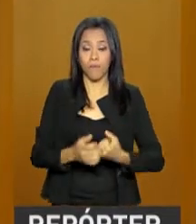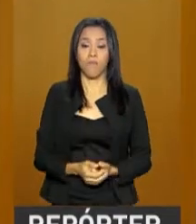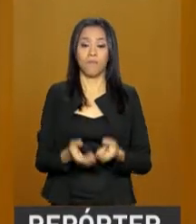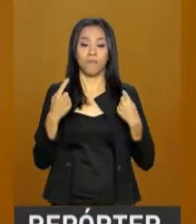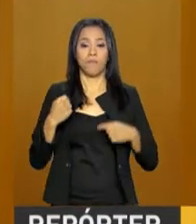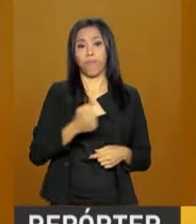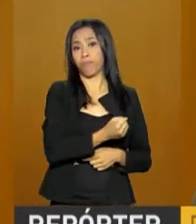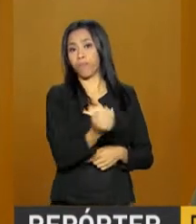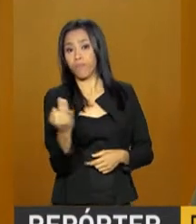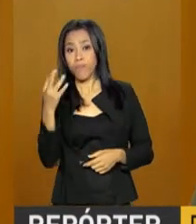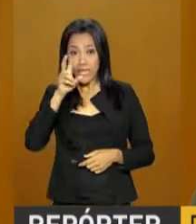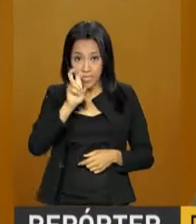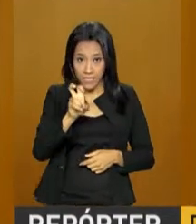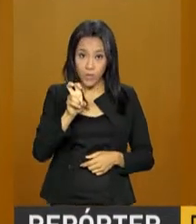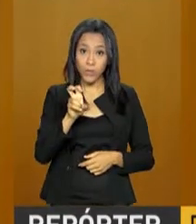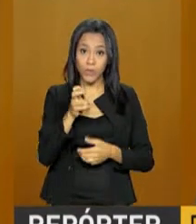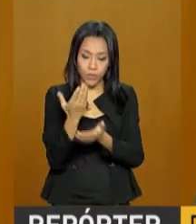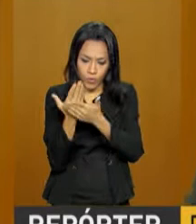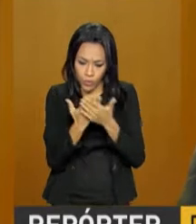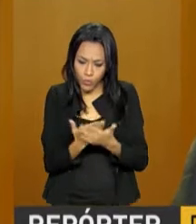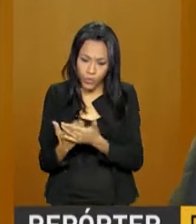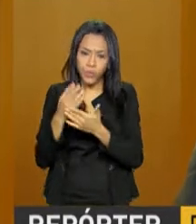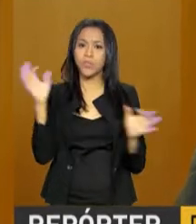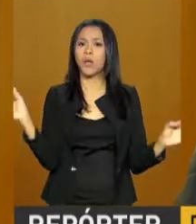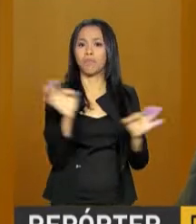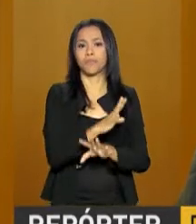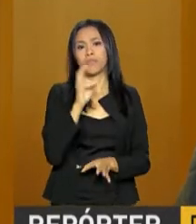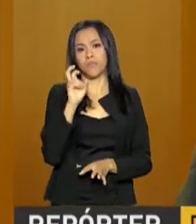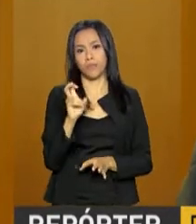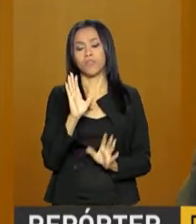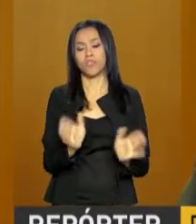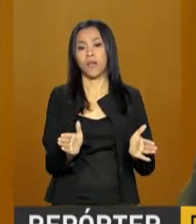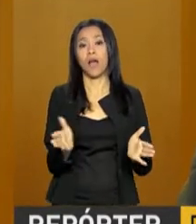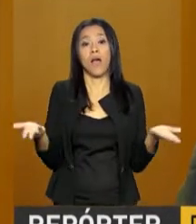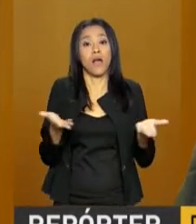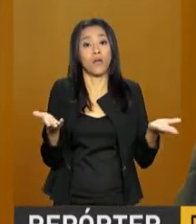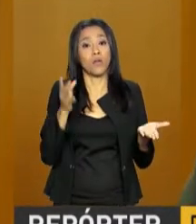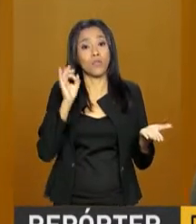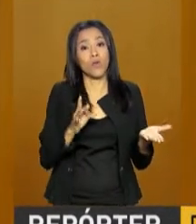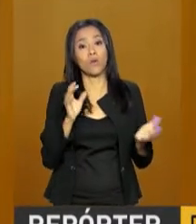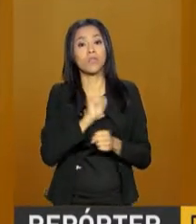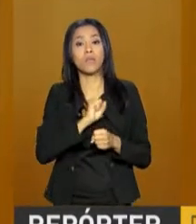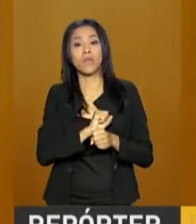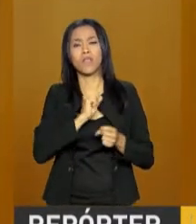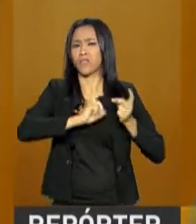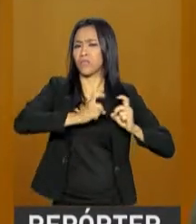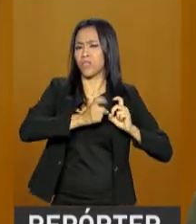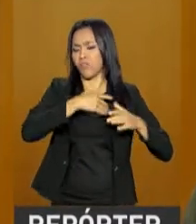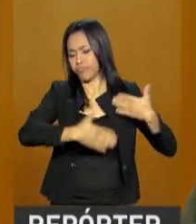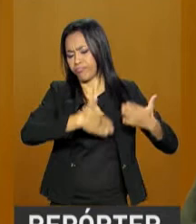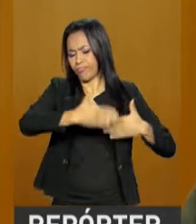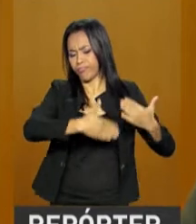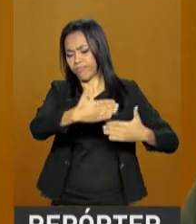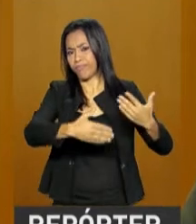estudos já foram finalizados e e agora é só uma questão de andamento dos trâmites para esses cinco nós já temos um